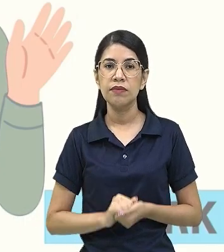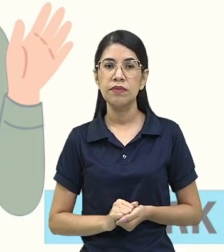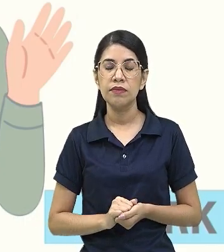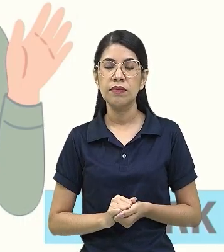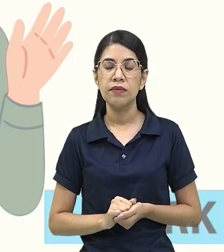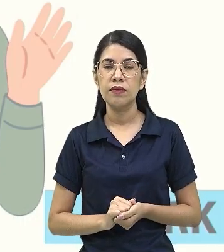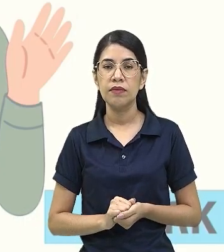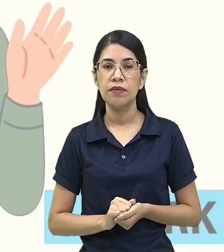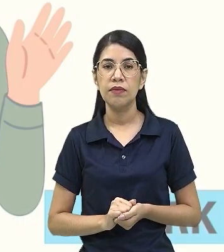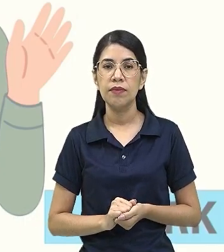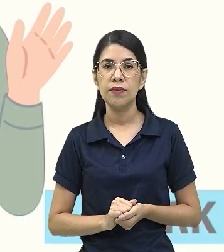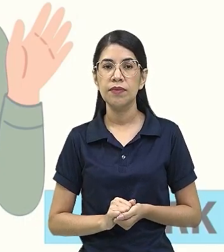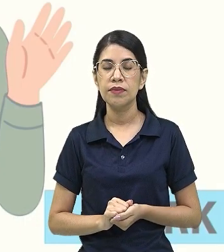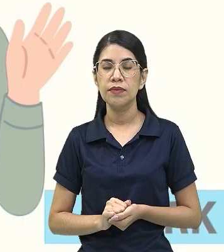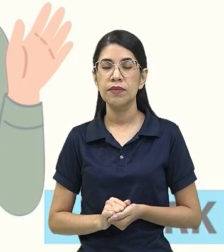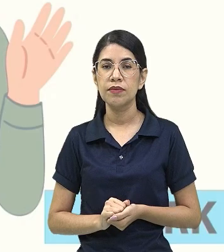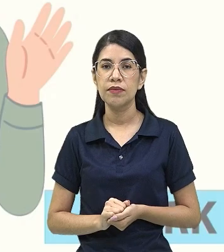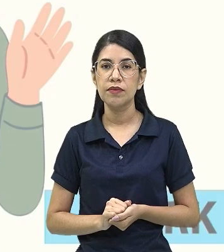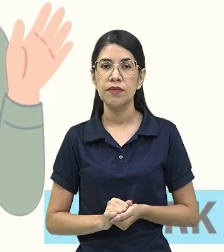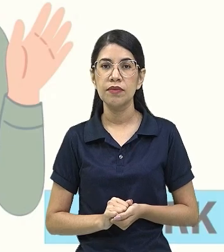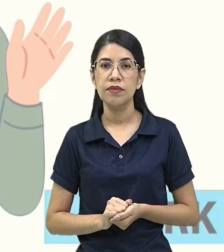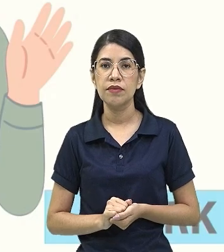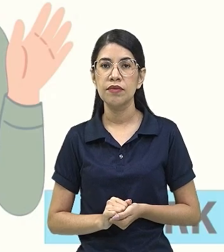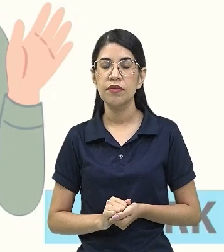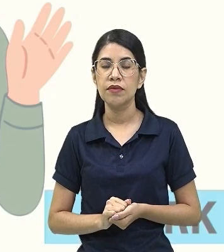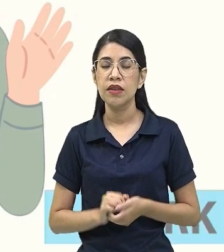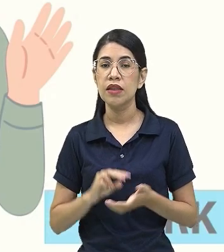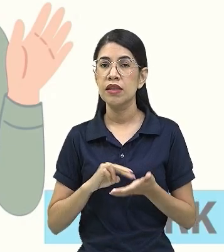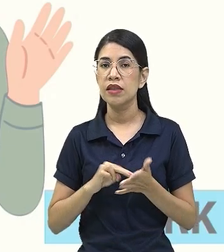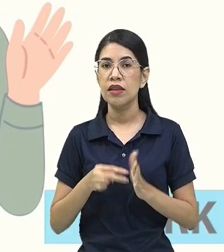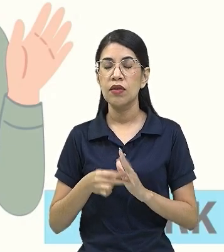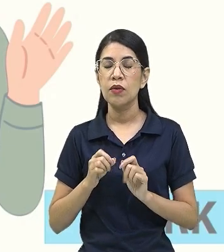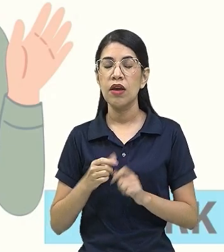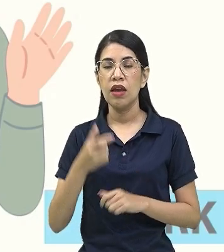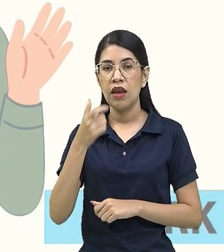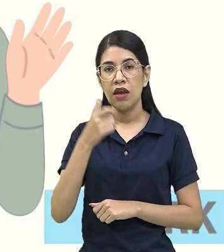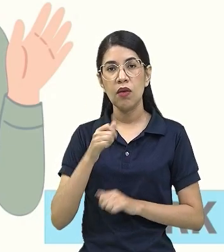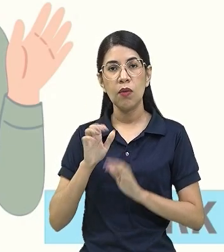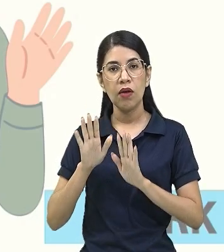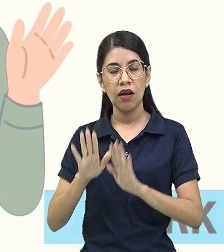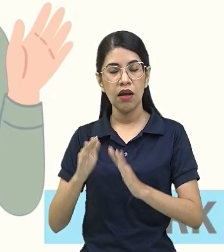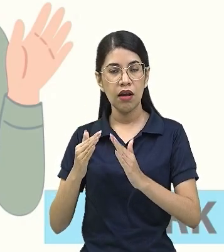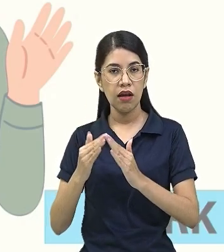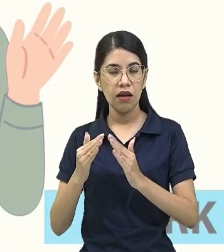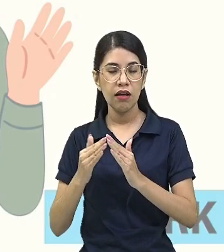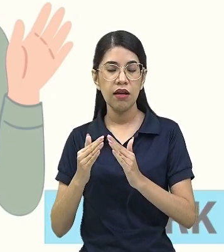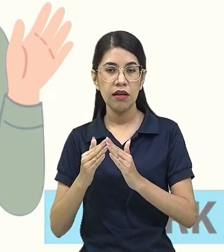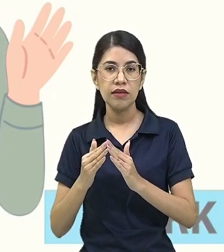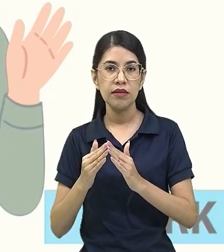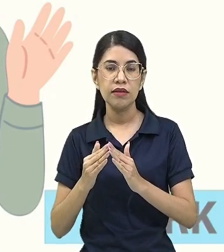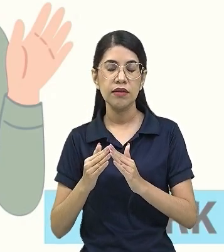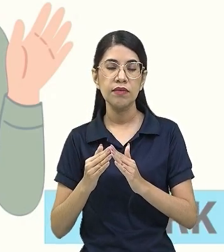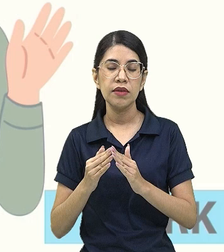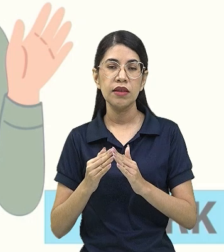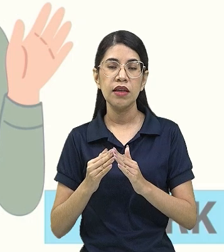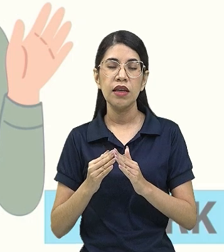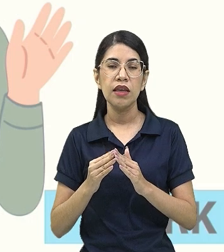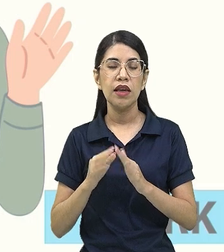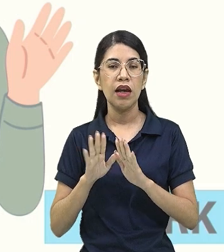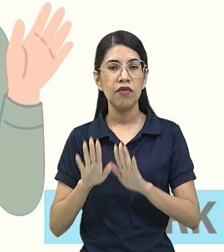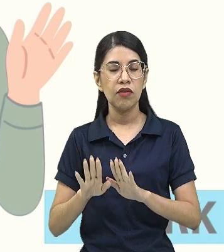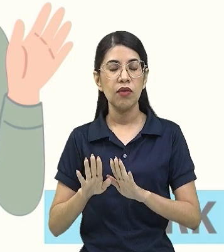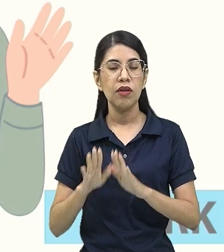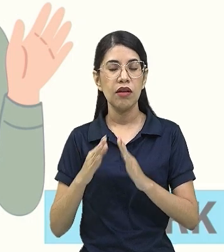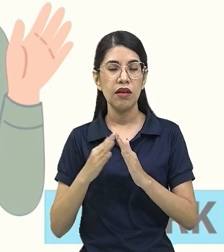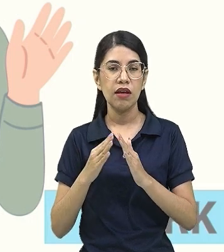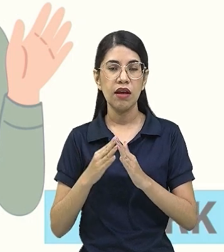at home and watched a movie. Eu fiquei em casa, né? O verbo stay é o verbo ficar, no sentido de permanecer.